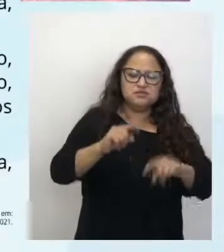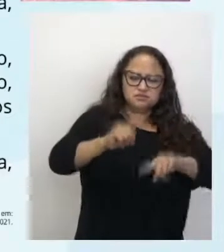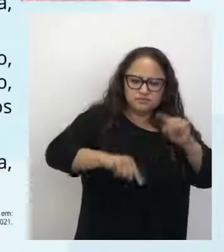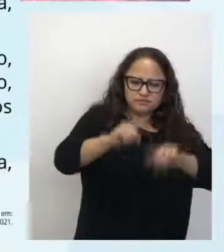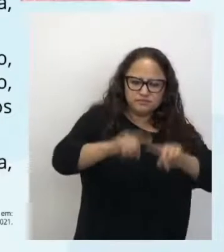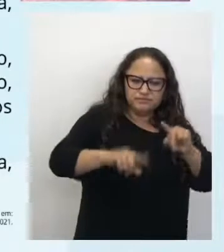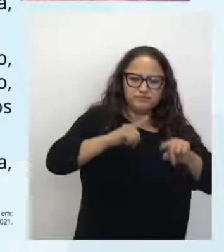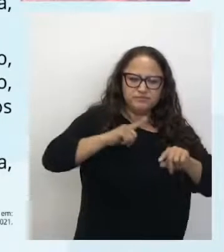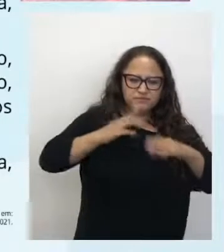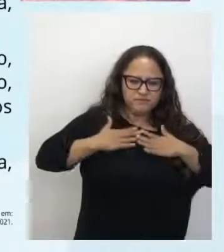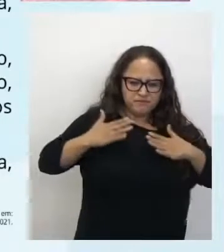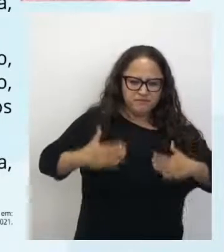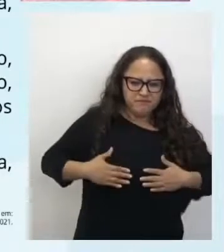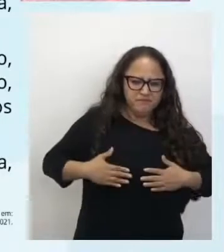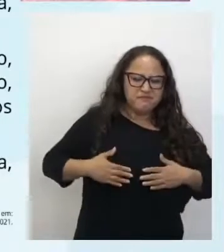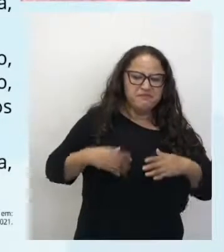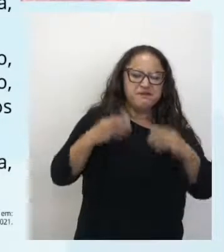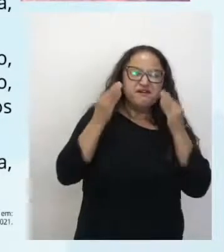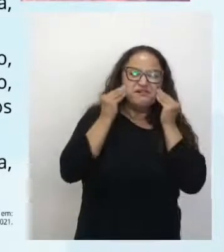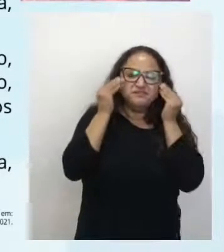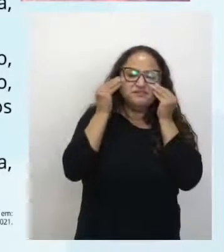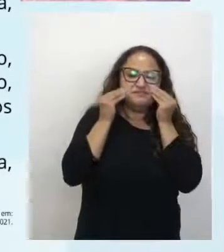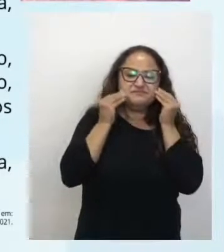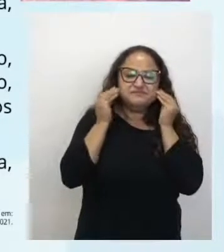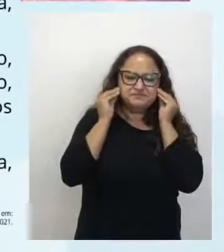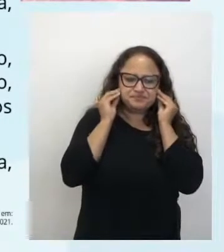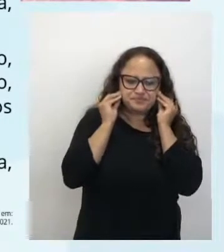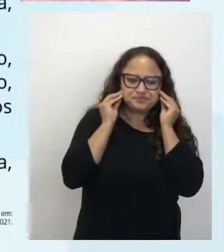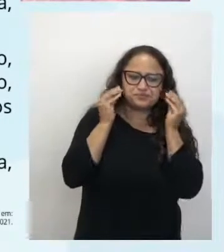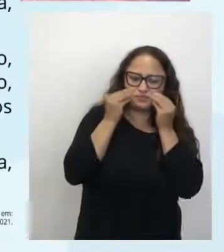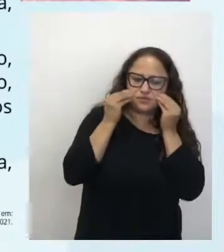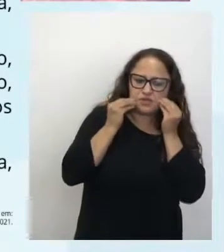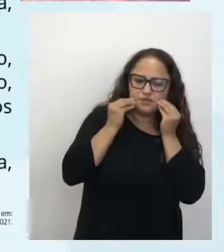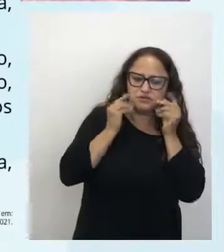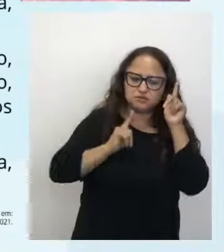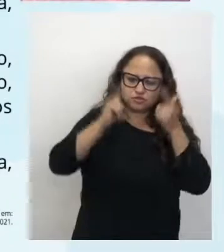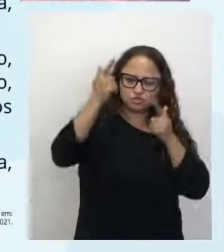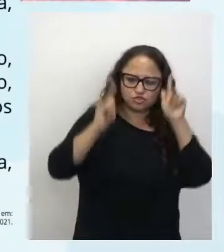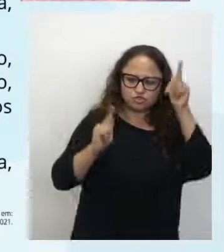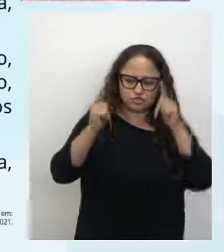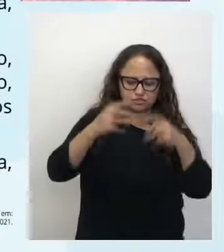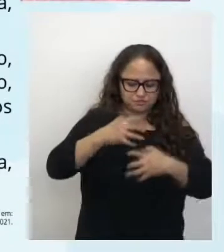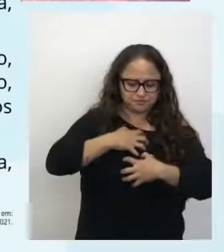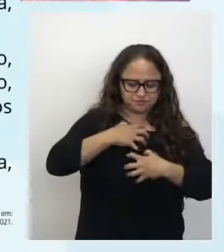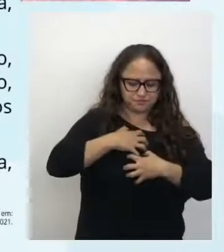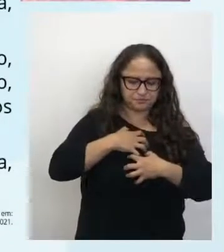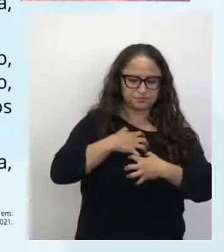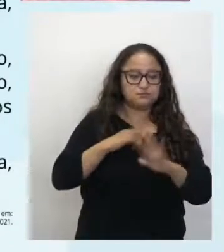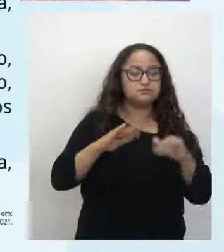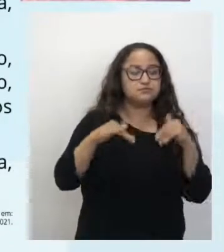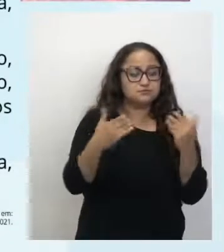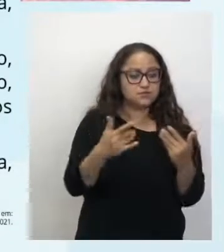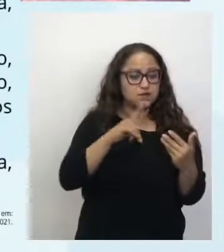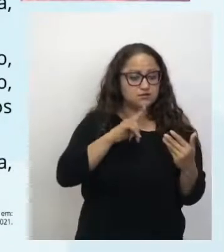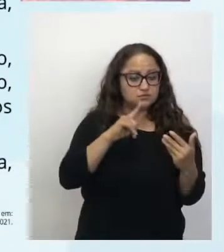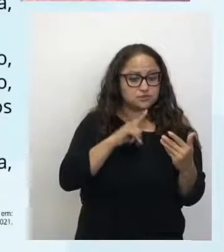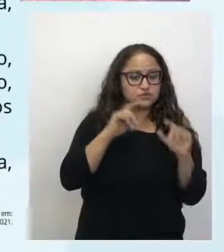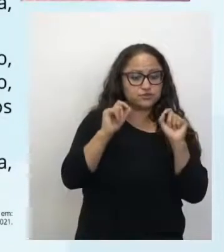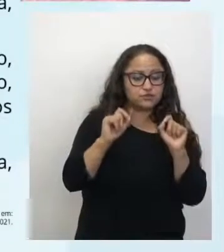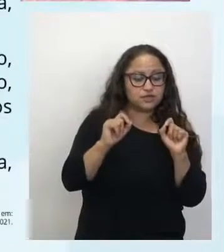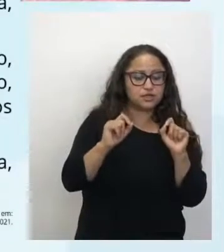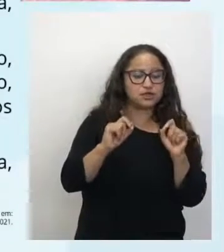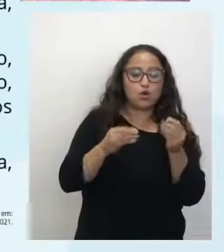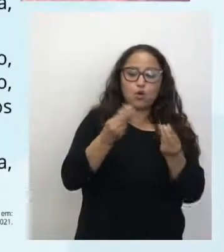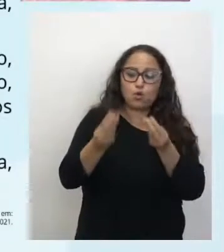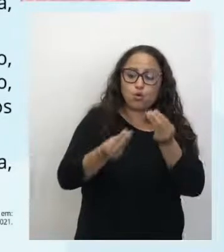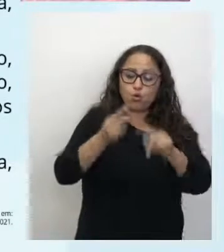tem corpo, caracterização cênica, maquiagem, gesto e forma, tá? Então, aí nós temos como materiais,